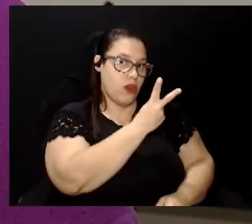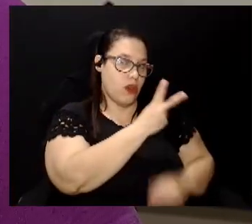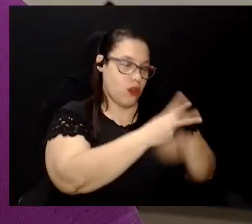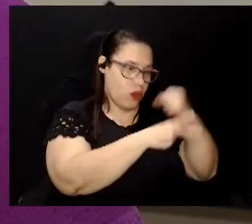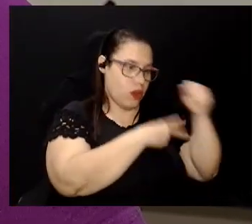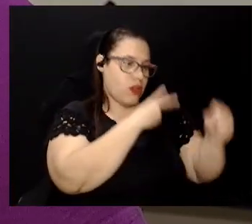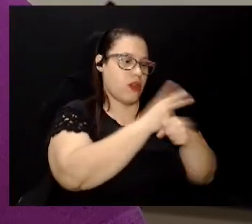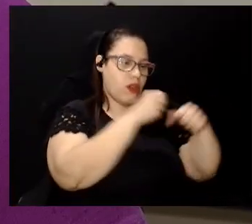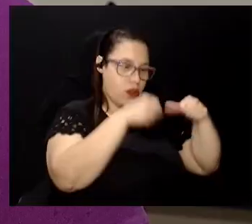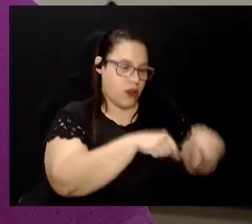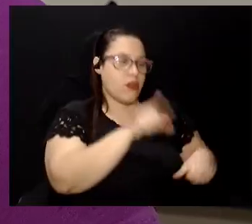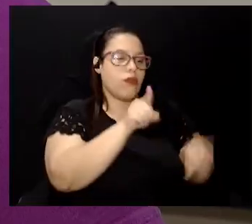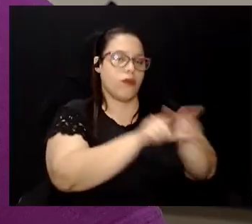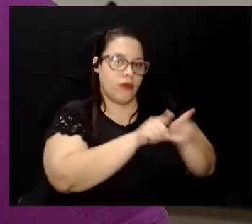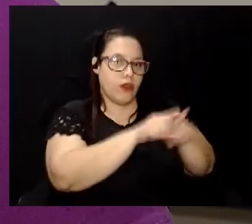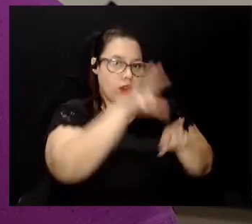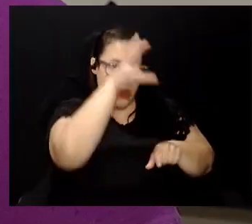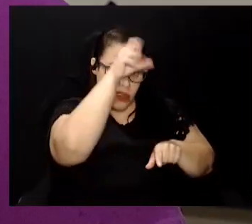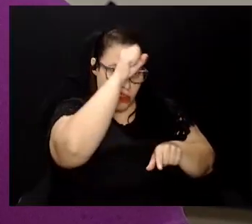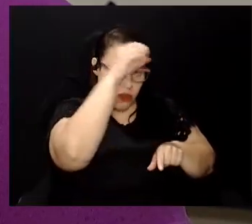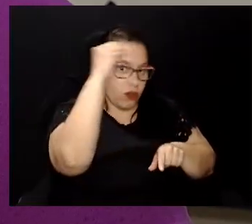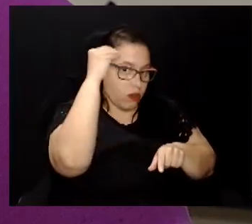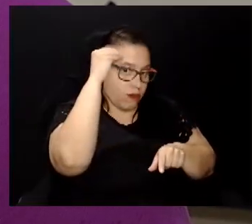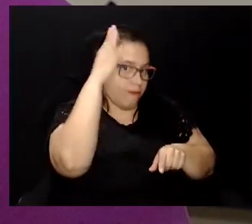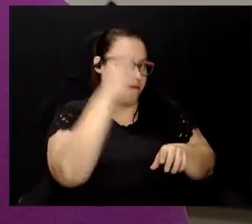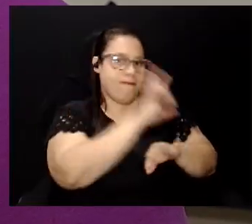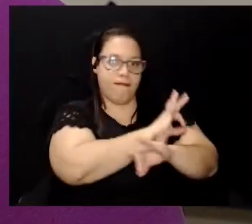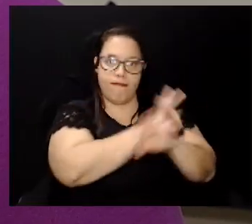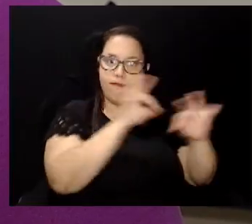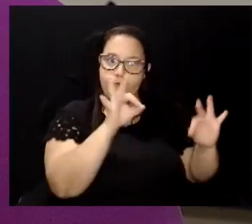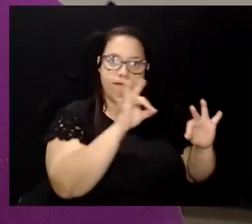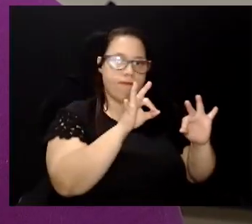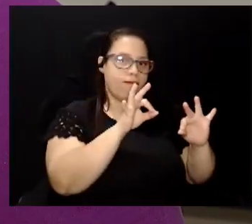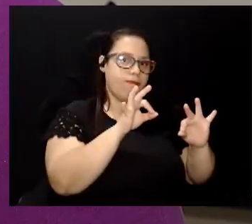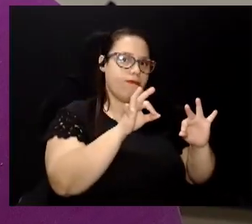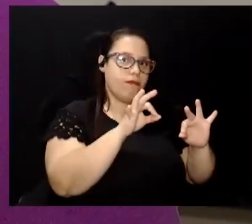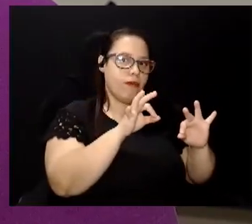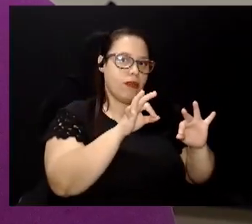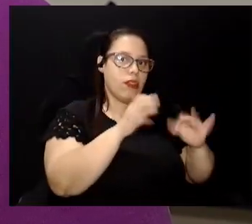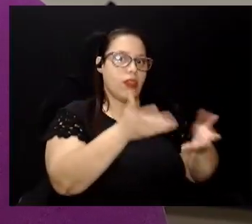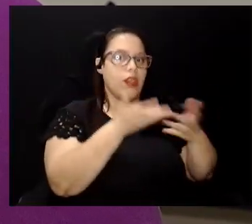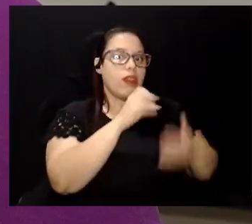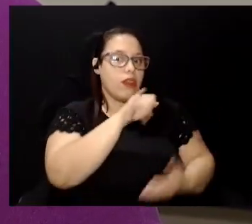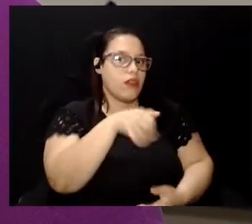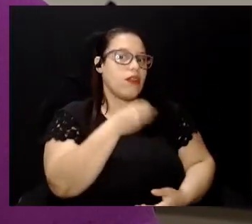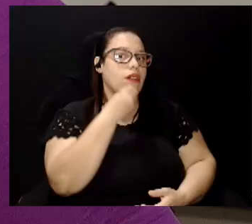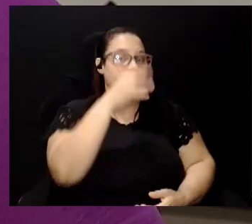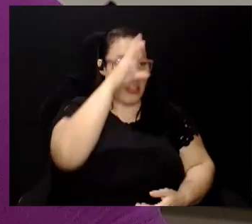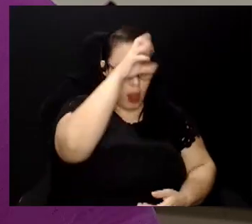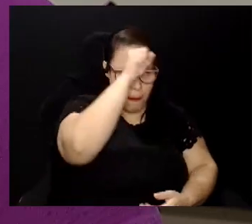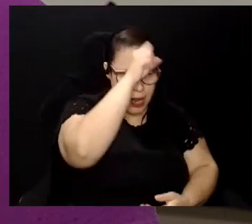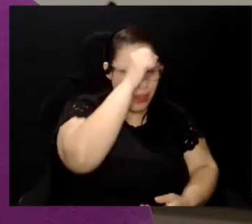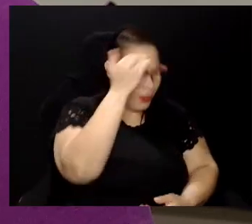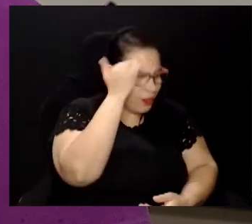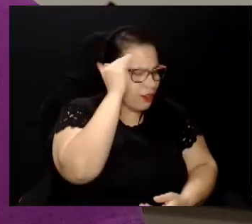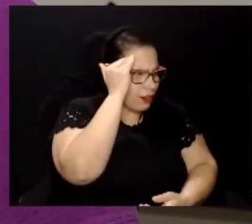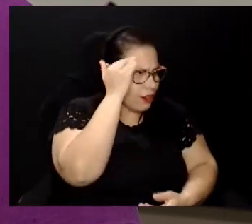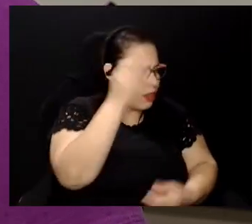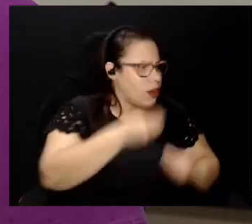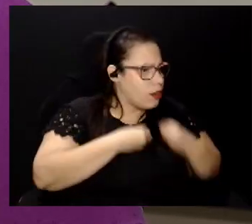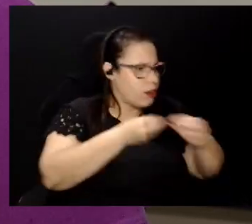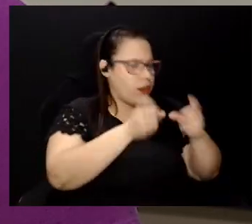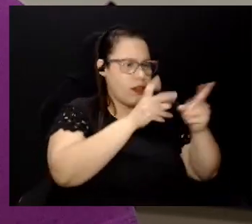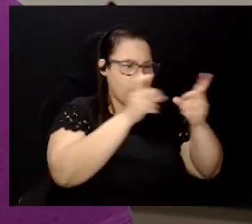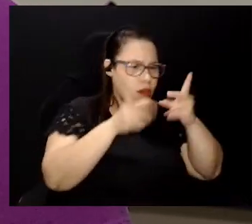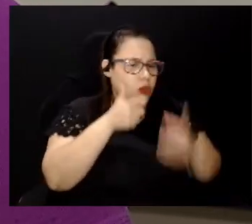aqui também, entendeu? E aprendi bastante coisa. Eu queria ter a oportunidade de aprender, entendeu? Para